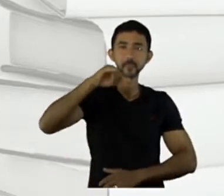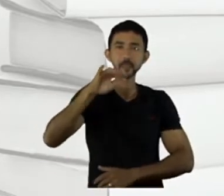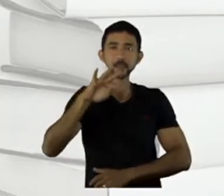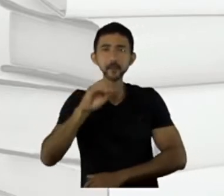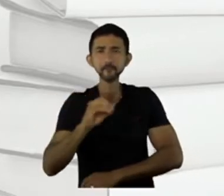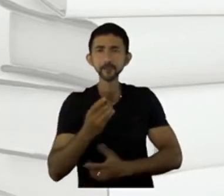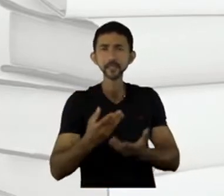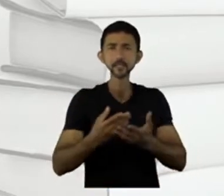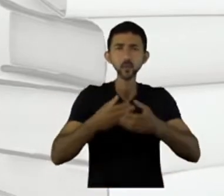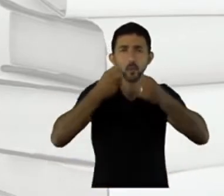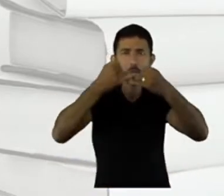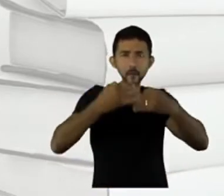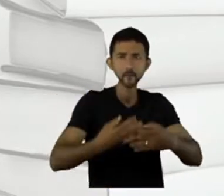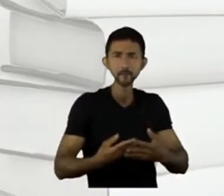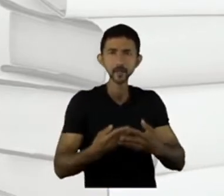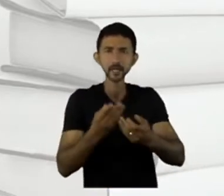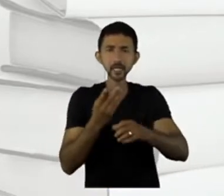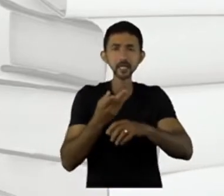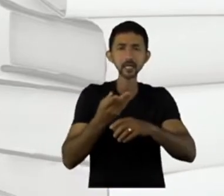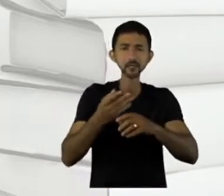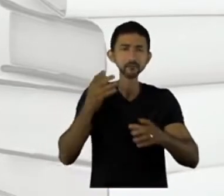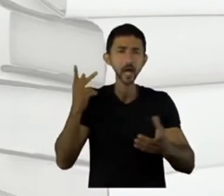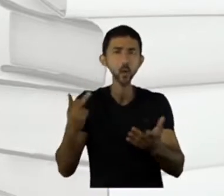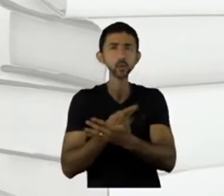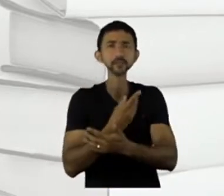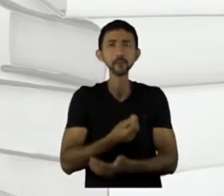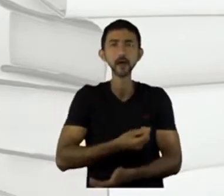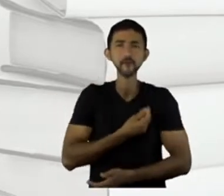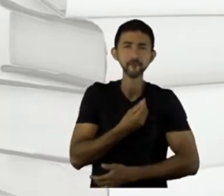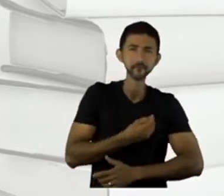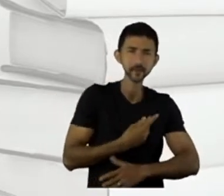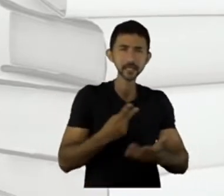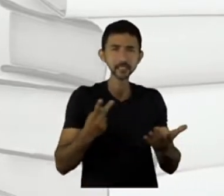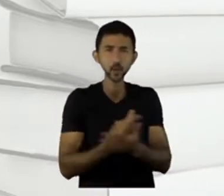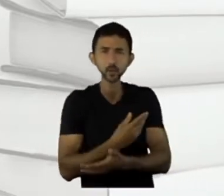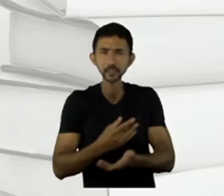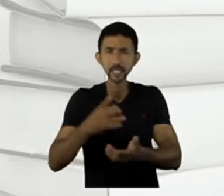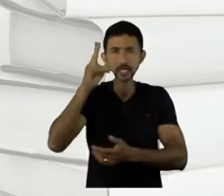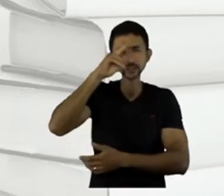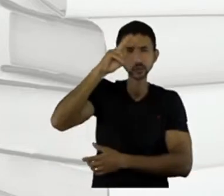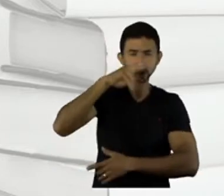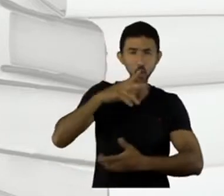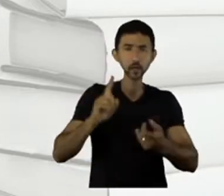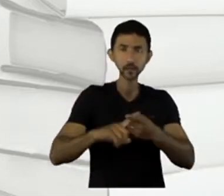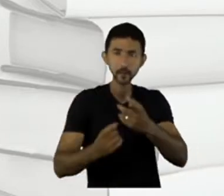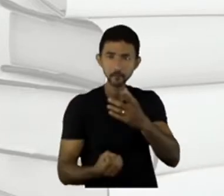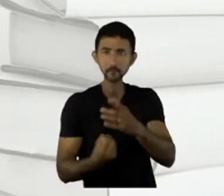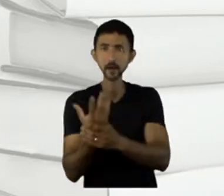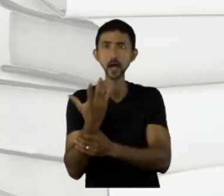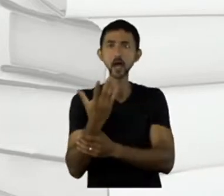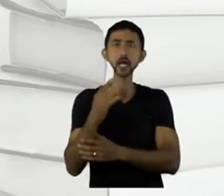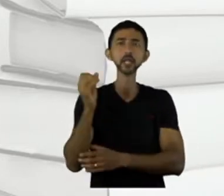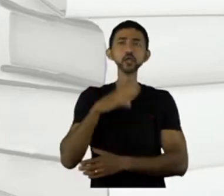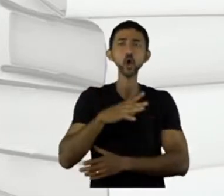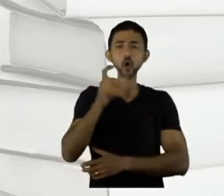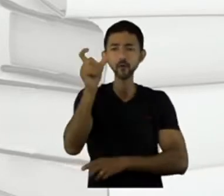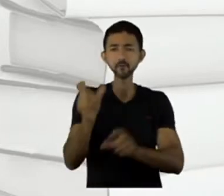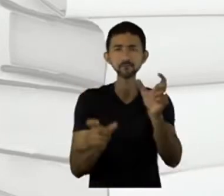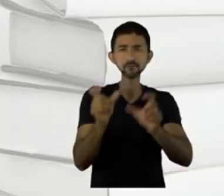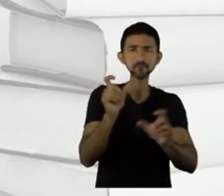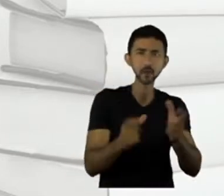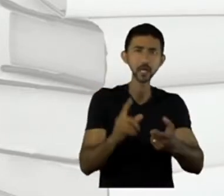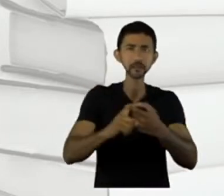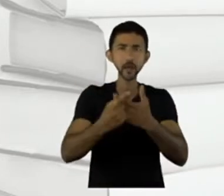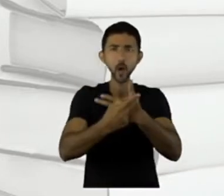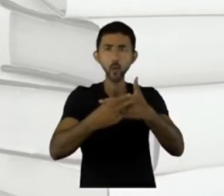narrativa que procura explicar os acontecimentos da vida, os fatos históricos e o surgimento de novos seres e